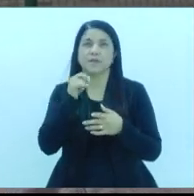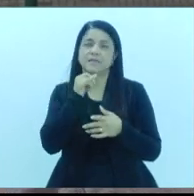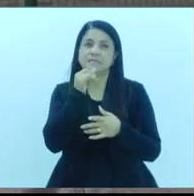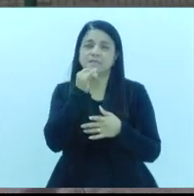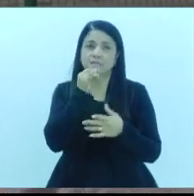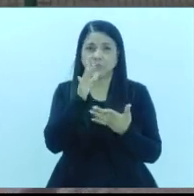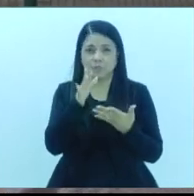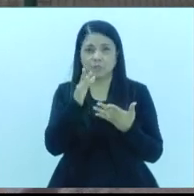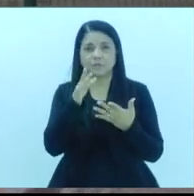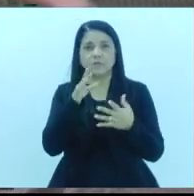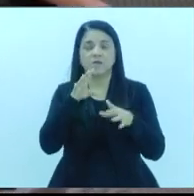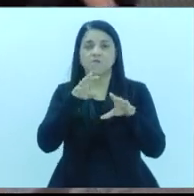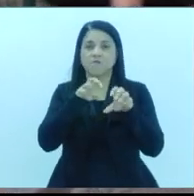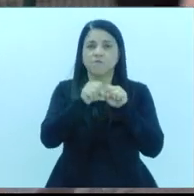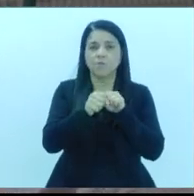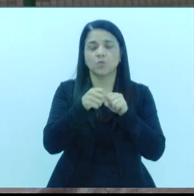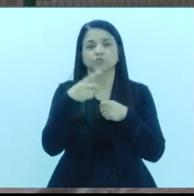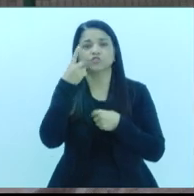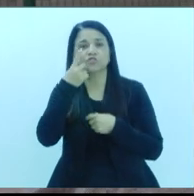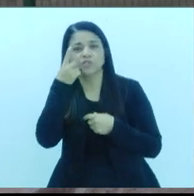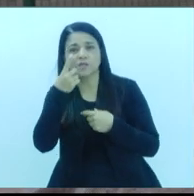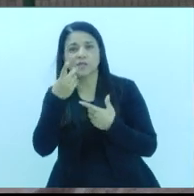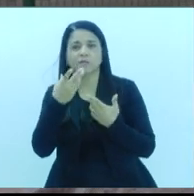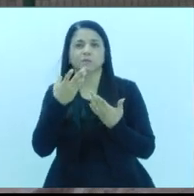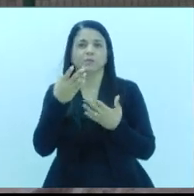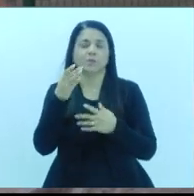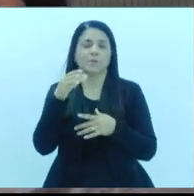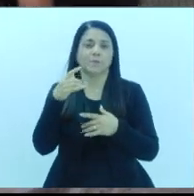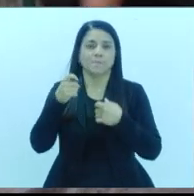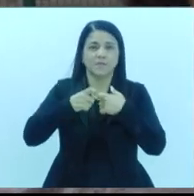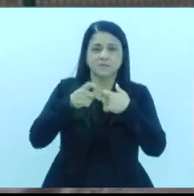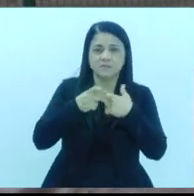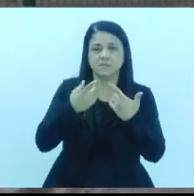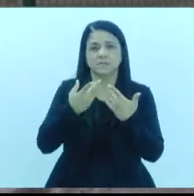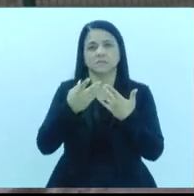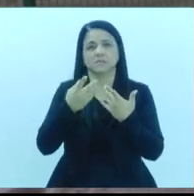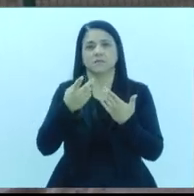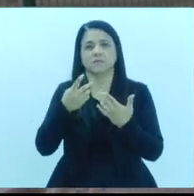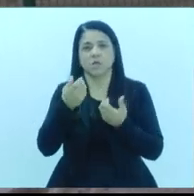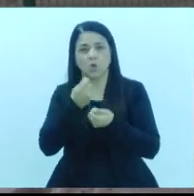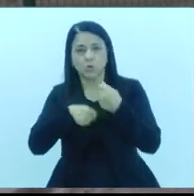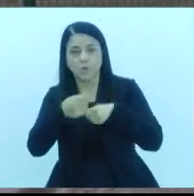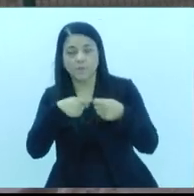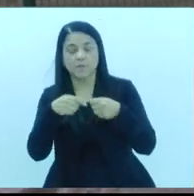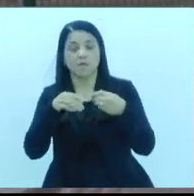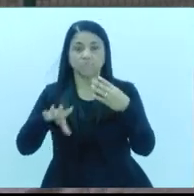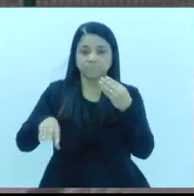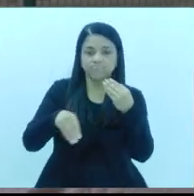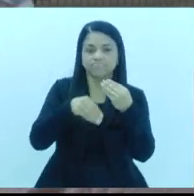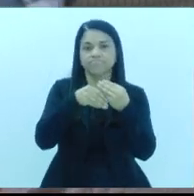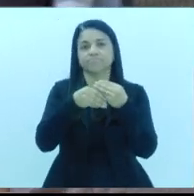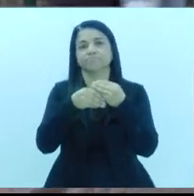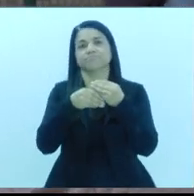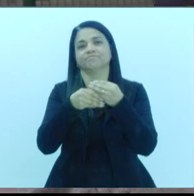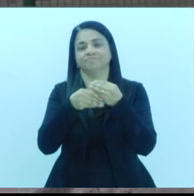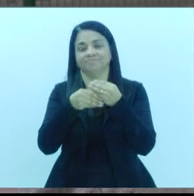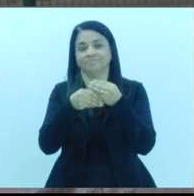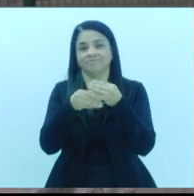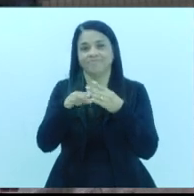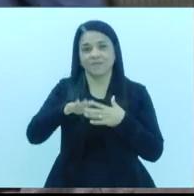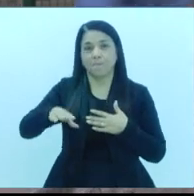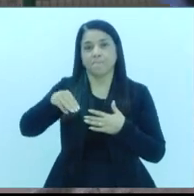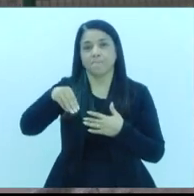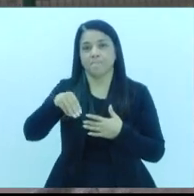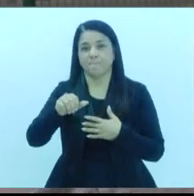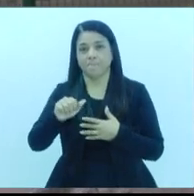digamos, em direito, em medicina, economia, e você tem uma área de formação complementar que é o minor, né? A nossa ideia não é